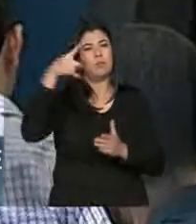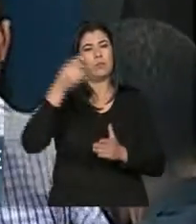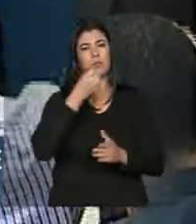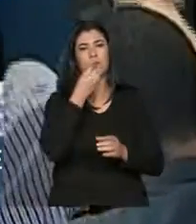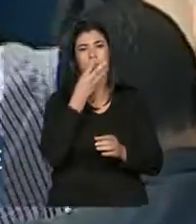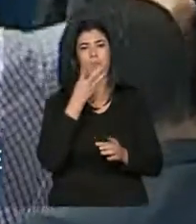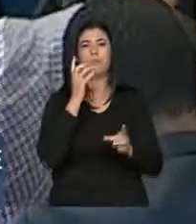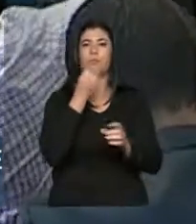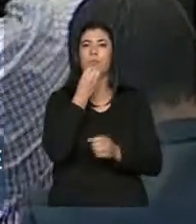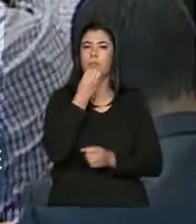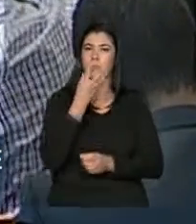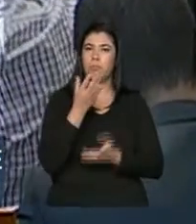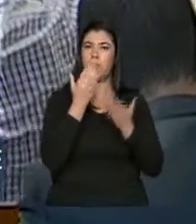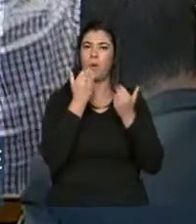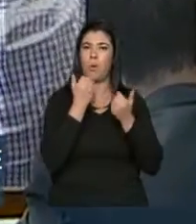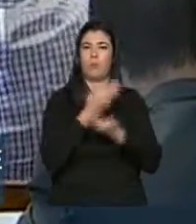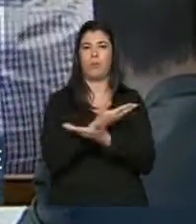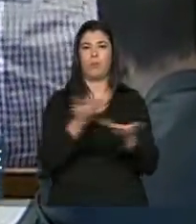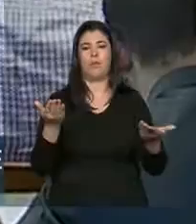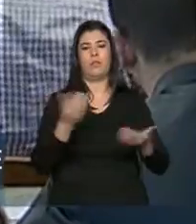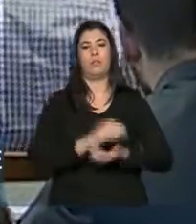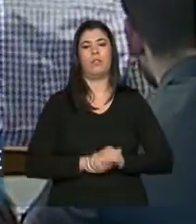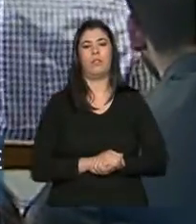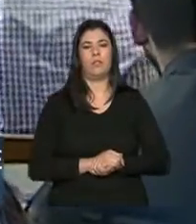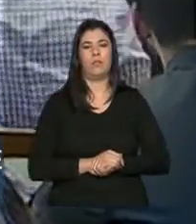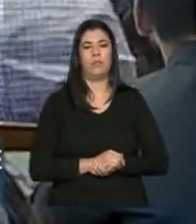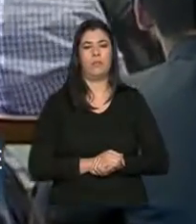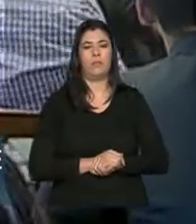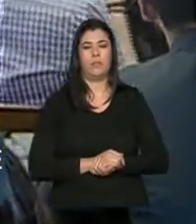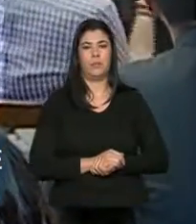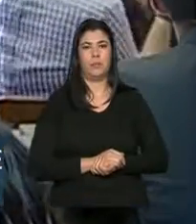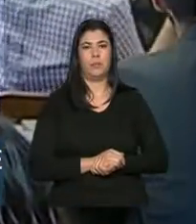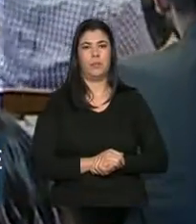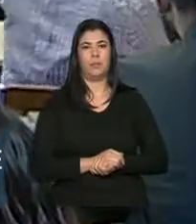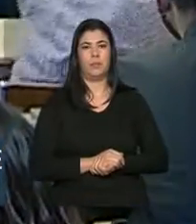obrigado. Bom almoço a todos vocês.